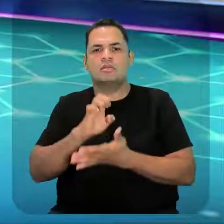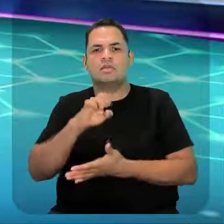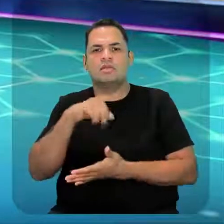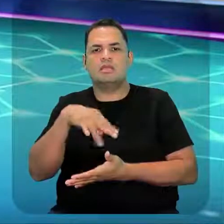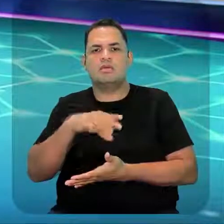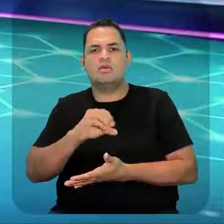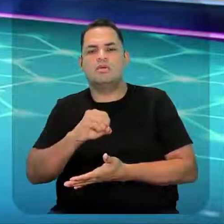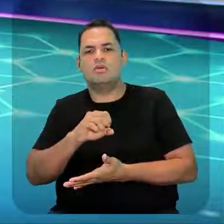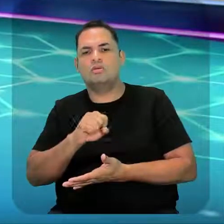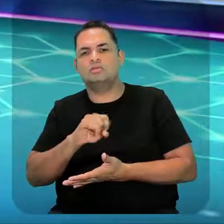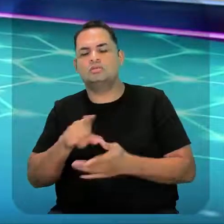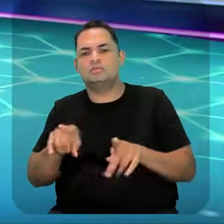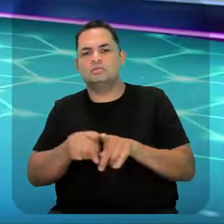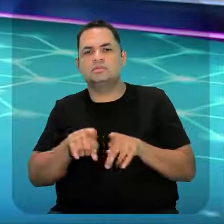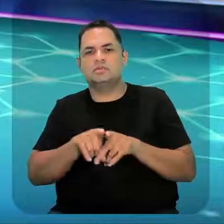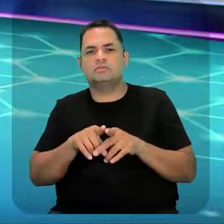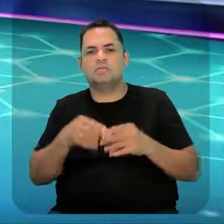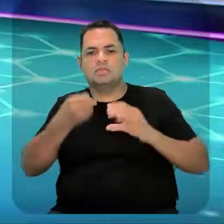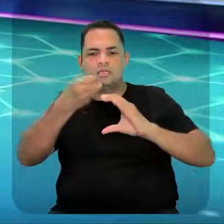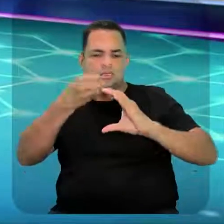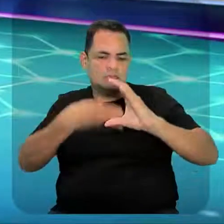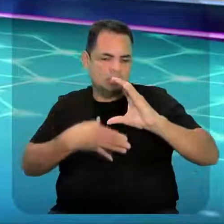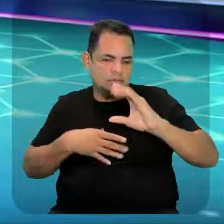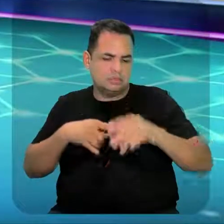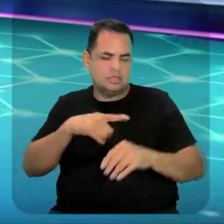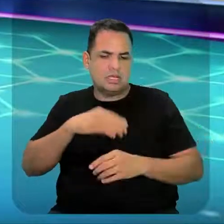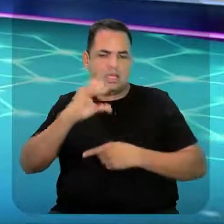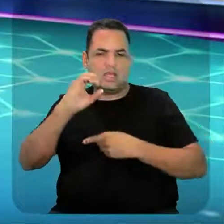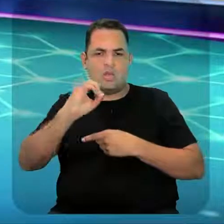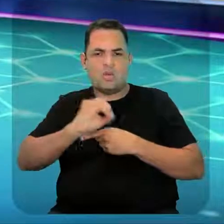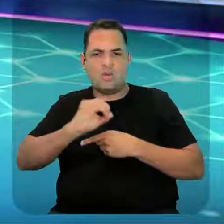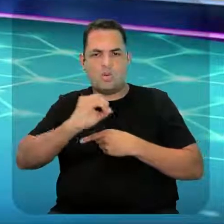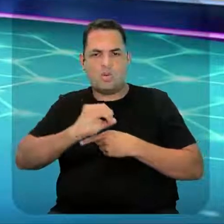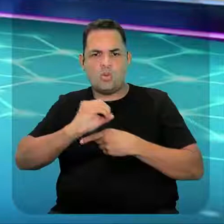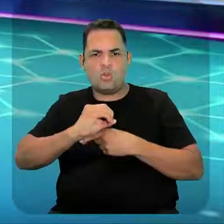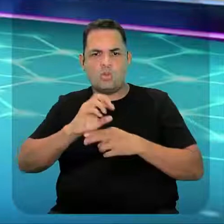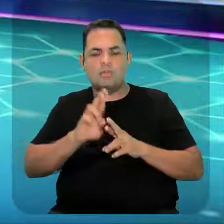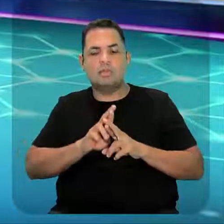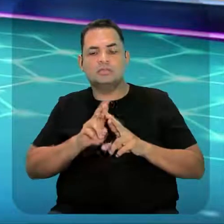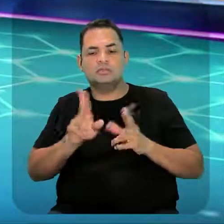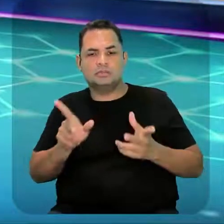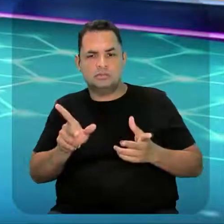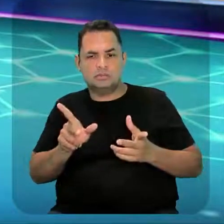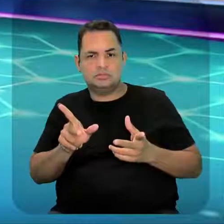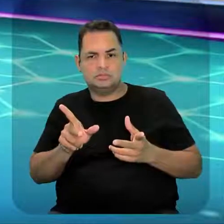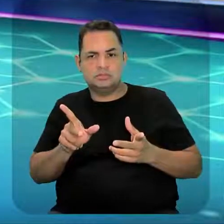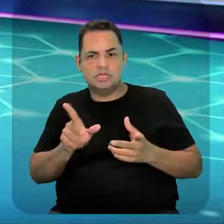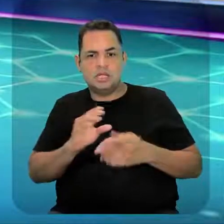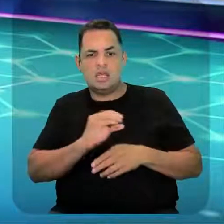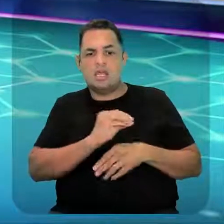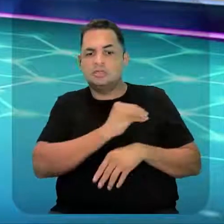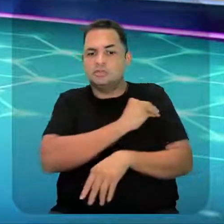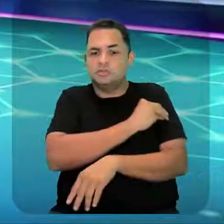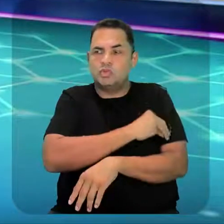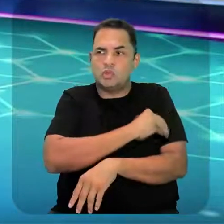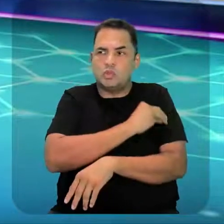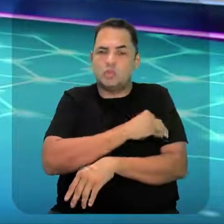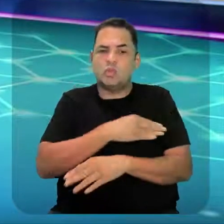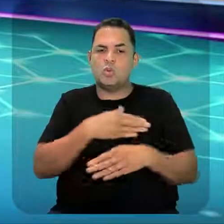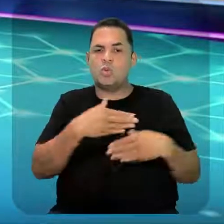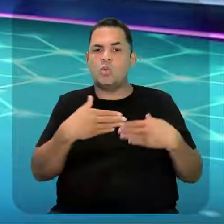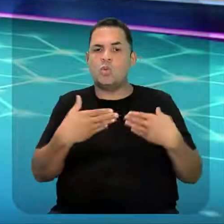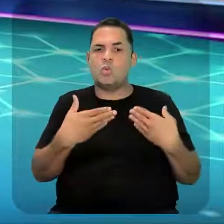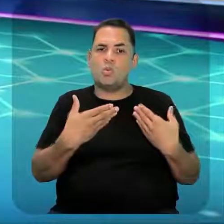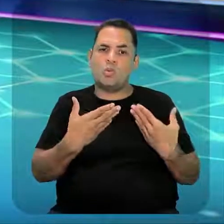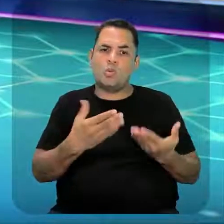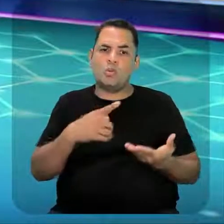enóis, que também são funções que apresentam o oxigênio. Só para a gente diferenciar ele dos álcools, para entender quando você